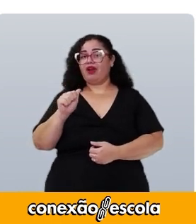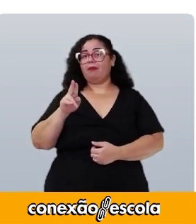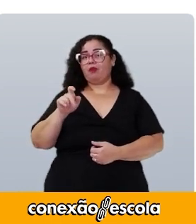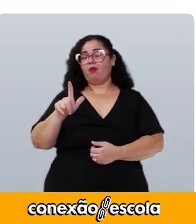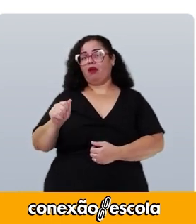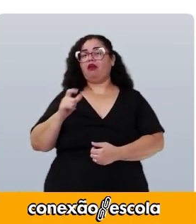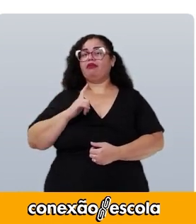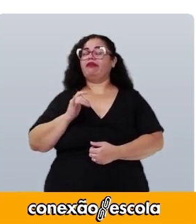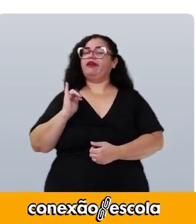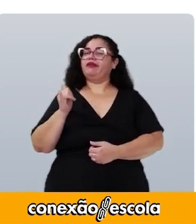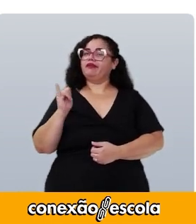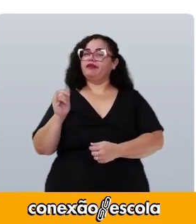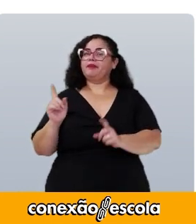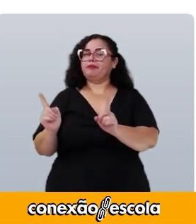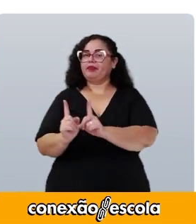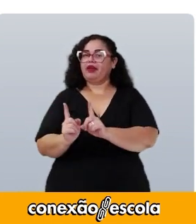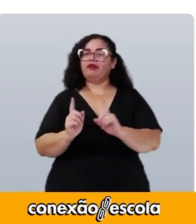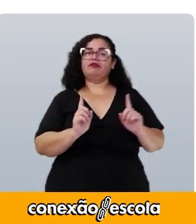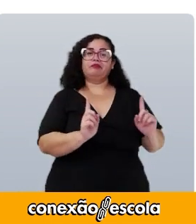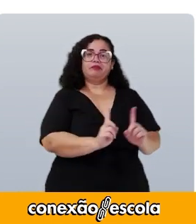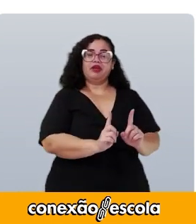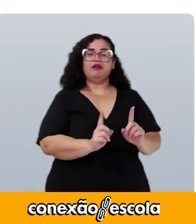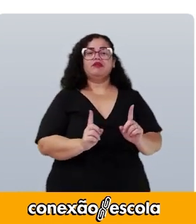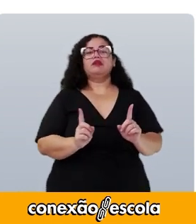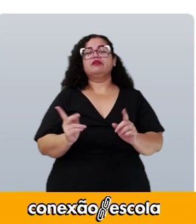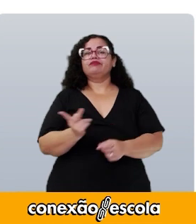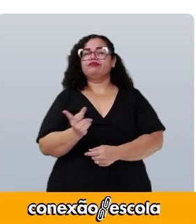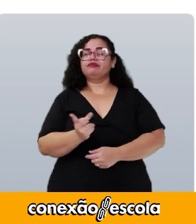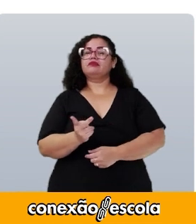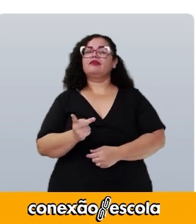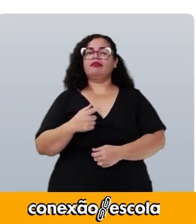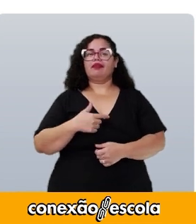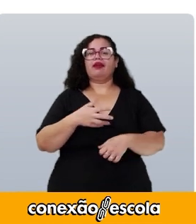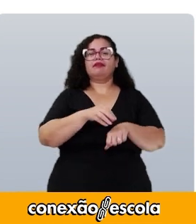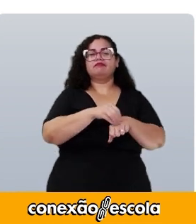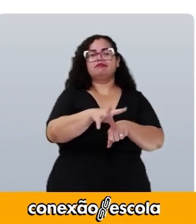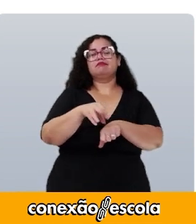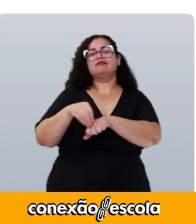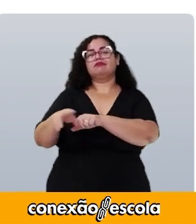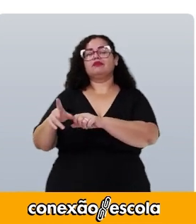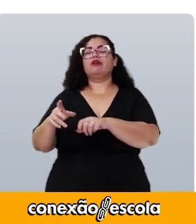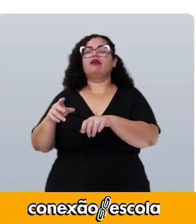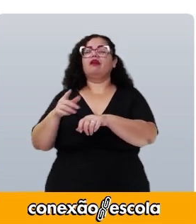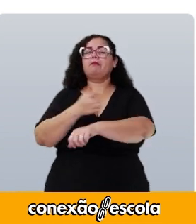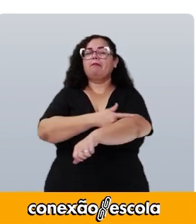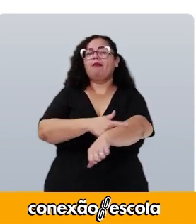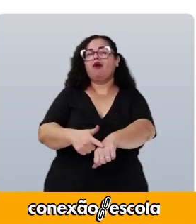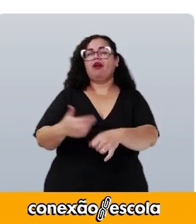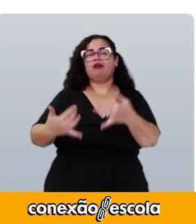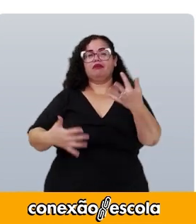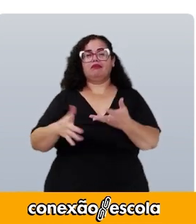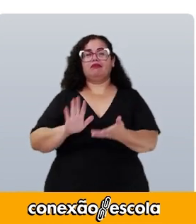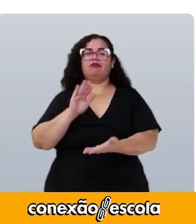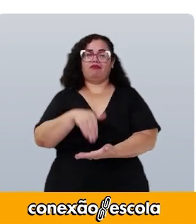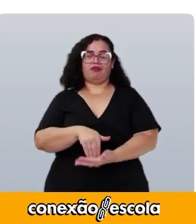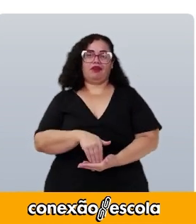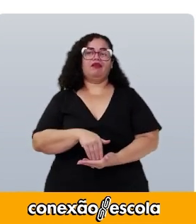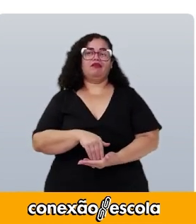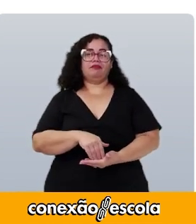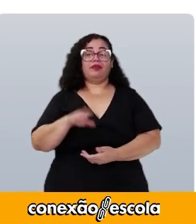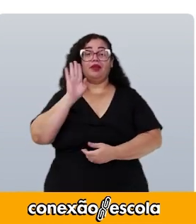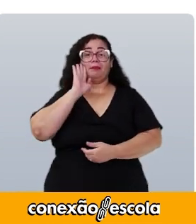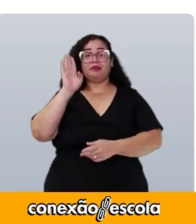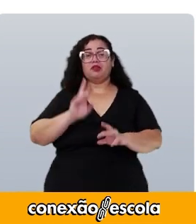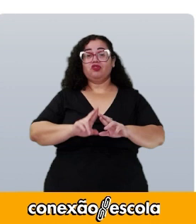uma narrativa breve, curta, que passa algum ensinamento, tem alguma lição de moral ali no final. A